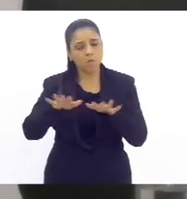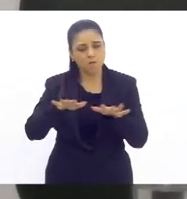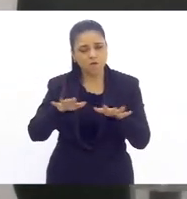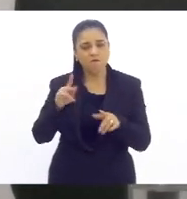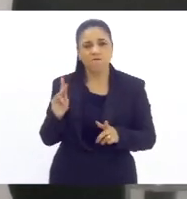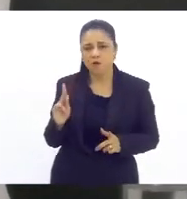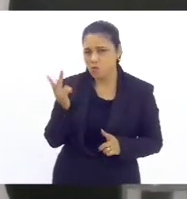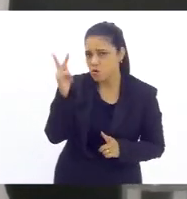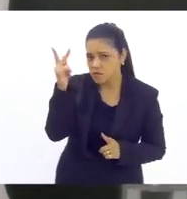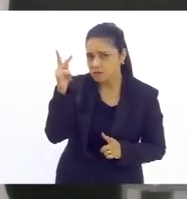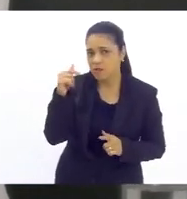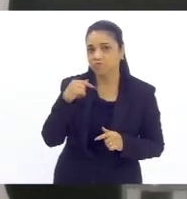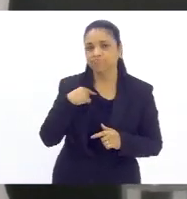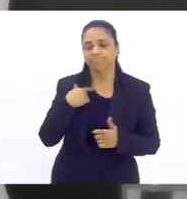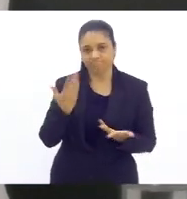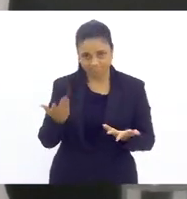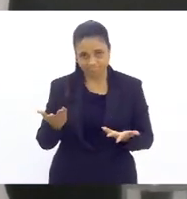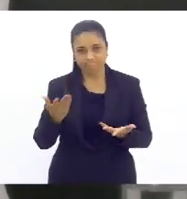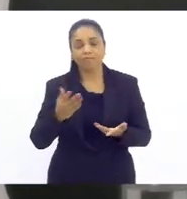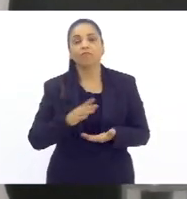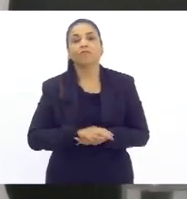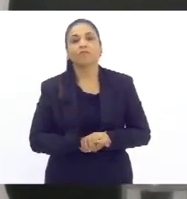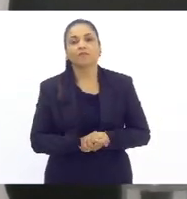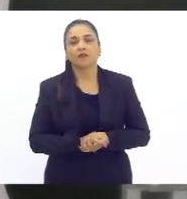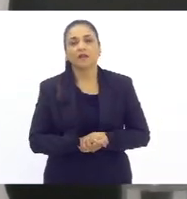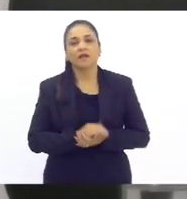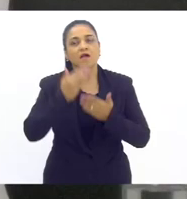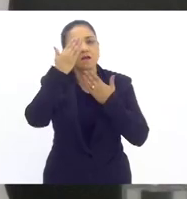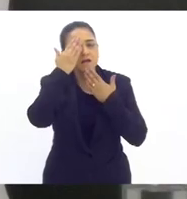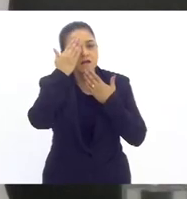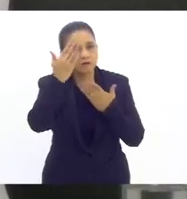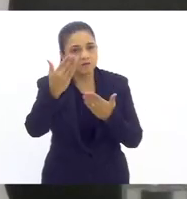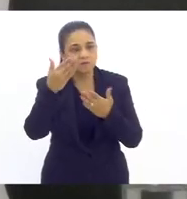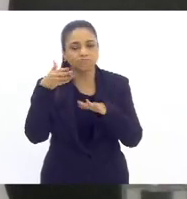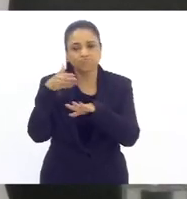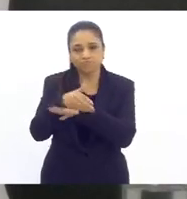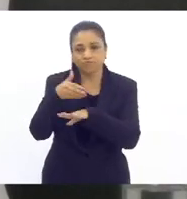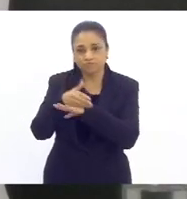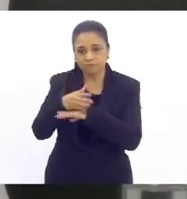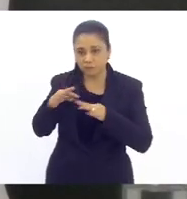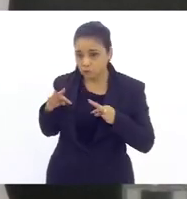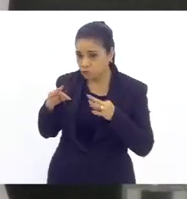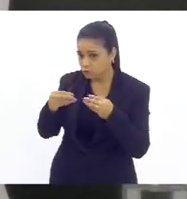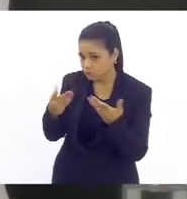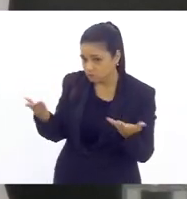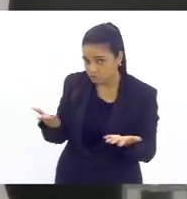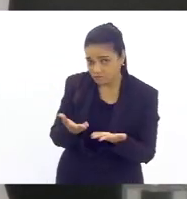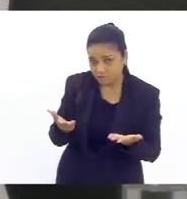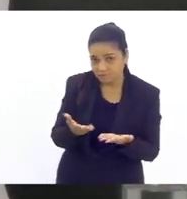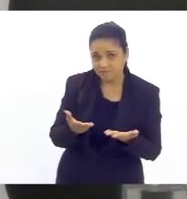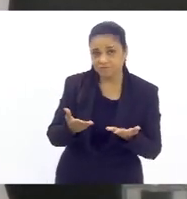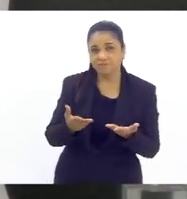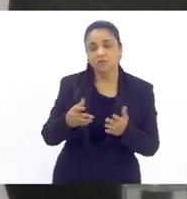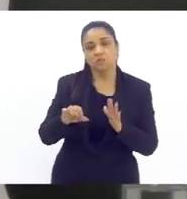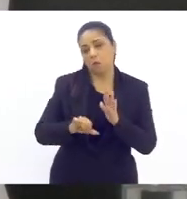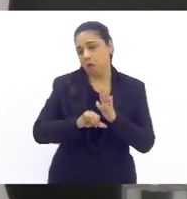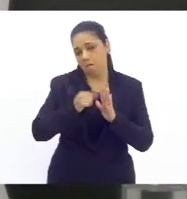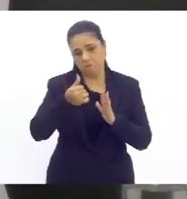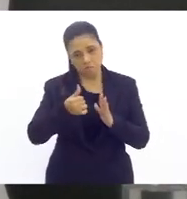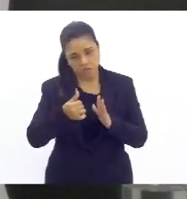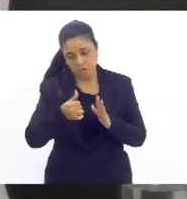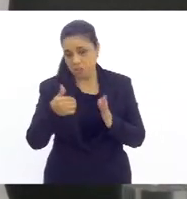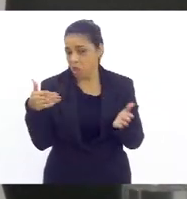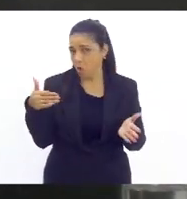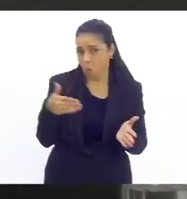todos da voz a eles então queria agradecer a presença de todos dizer que essa não é a primeira não